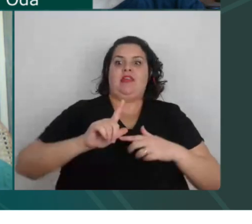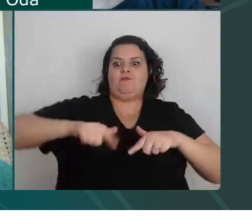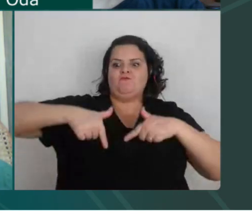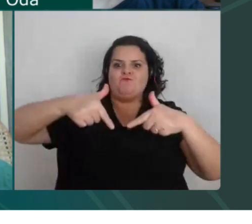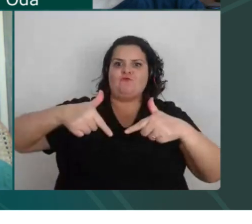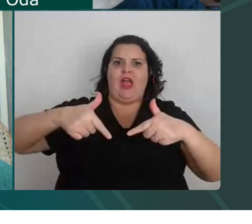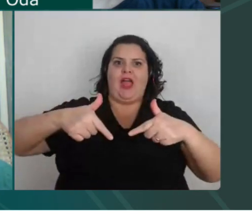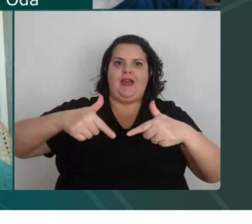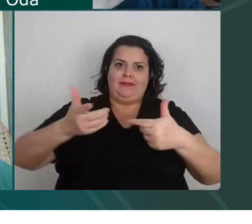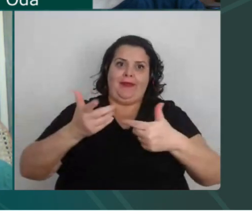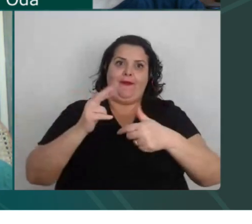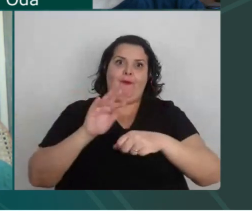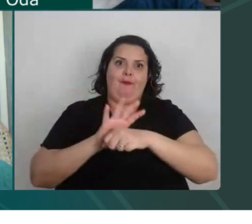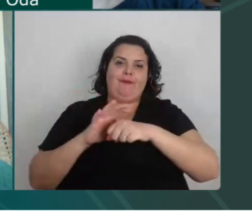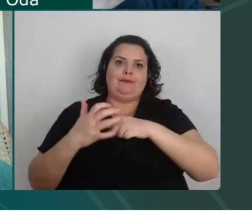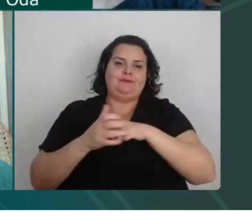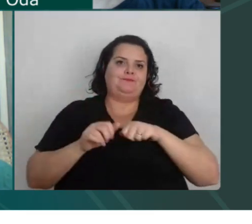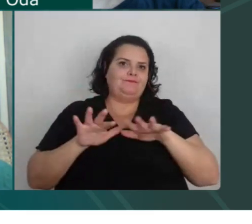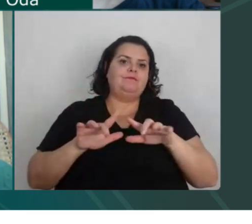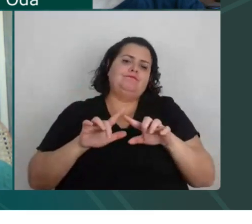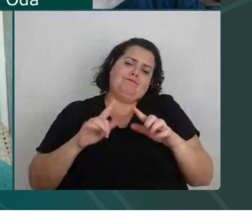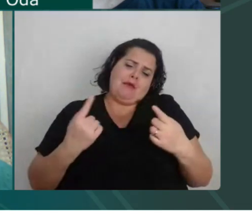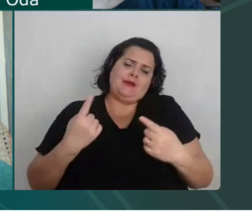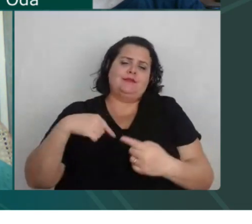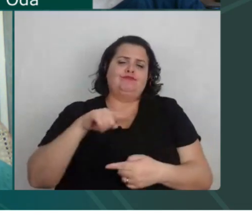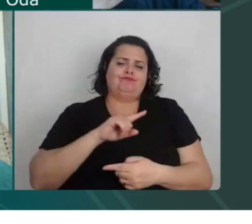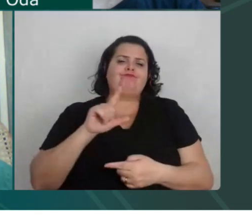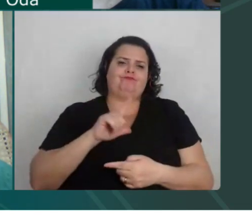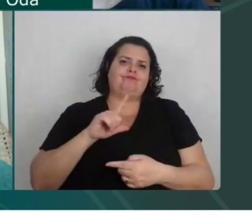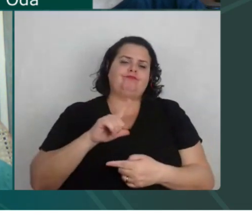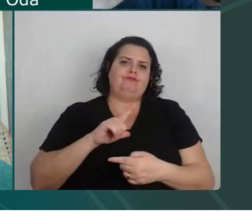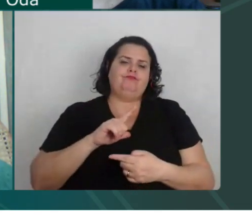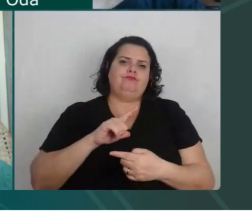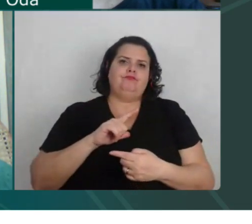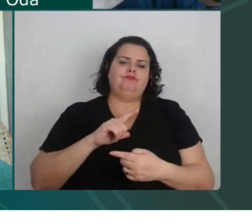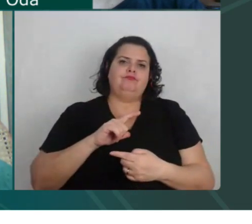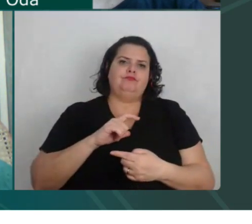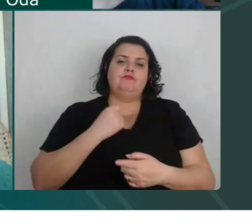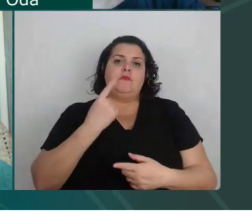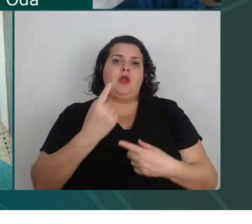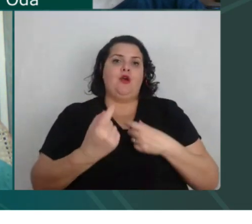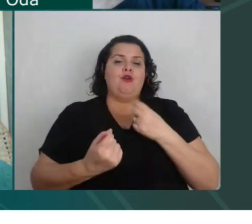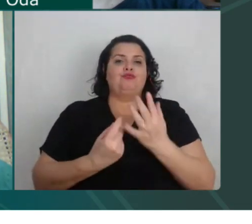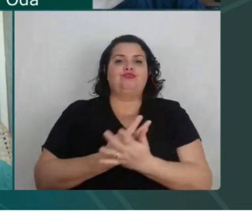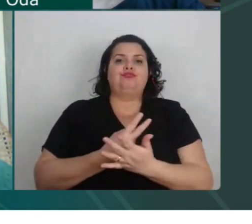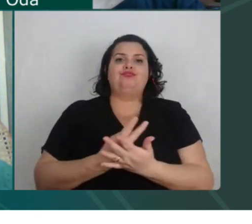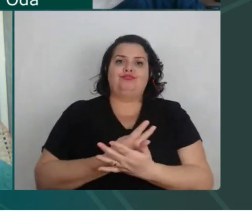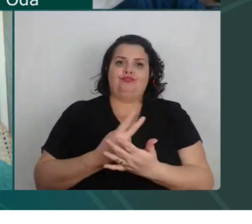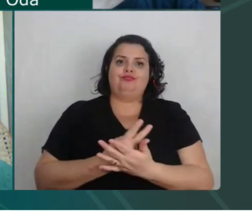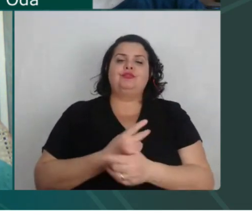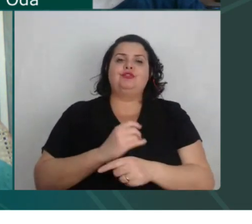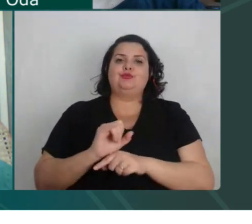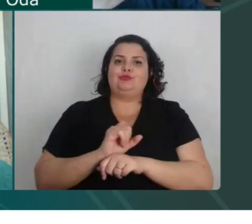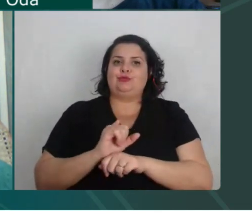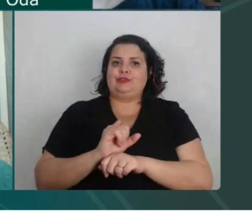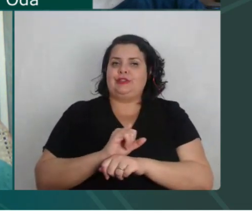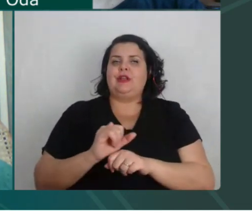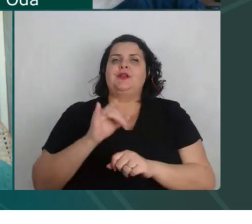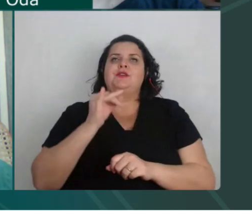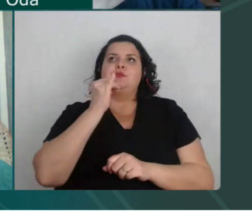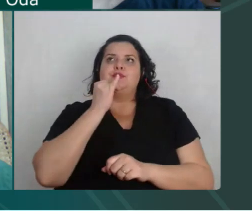nós cometemos alguns erros estratégicos, né? Eu acho que a questão da testagem foi isso levantado